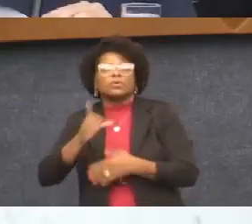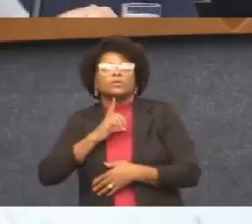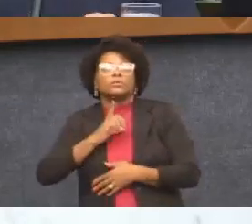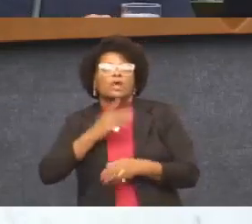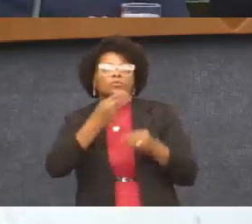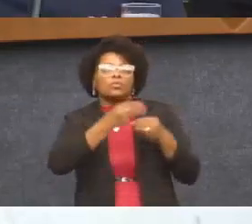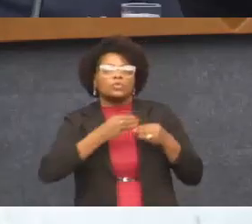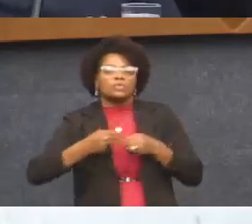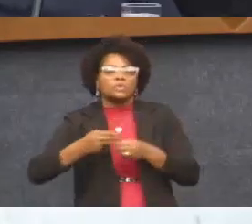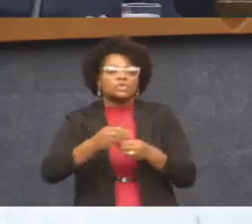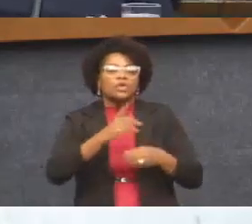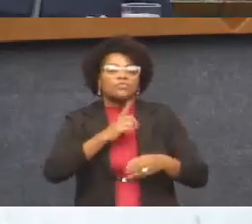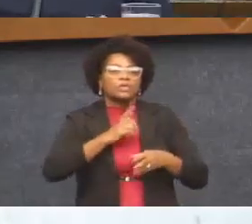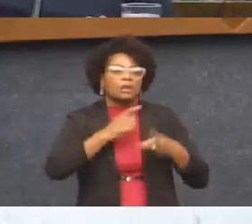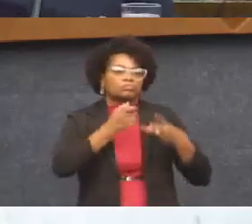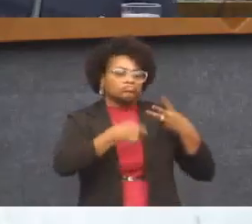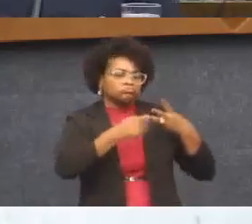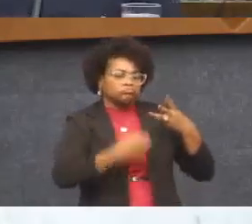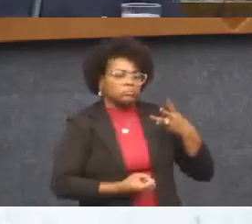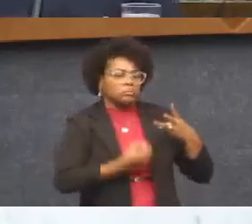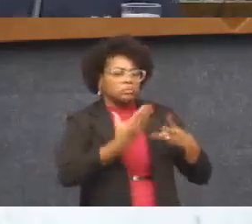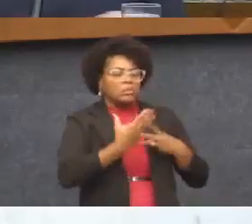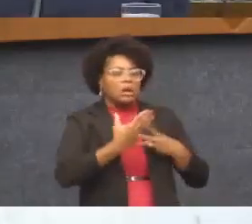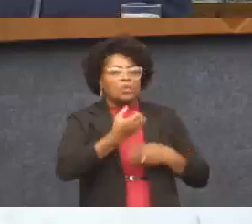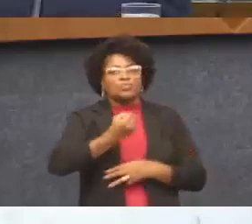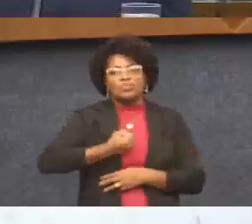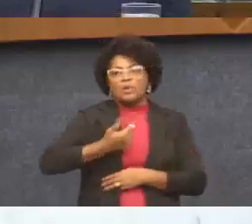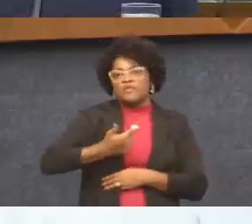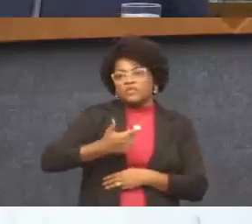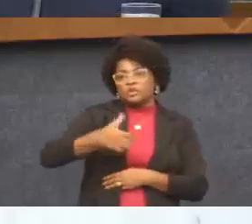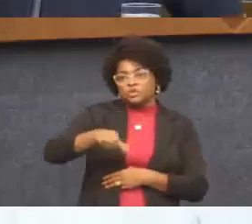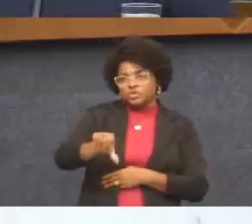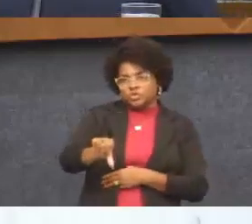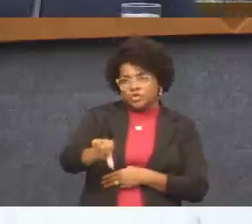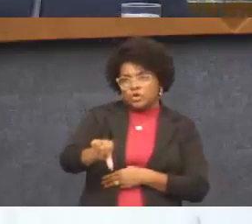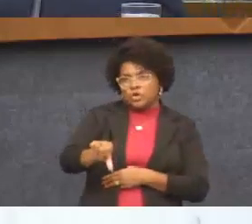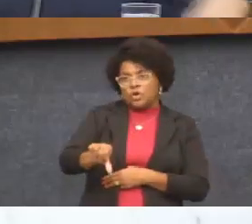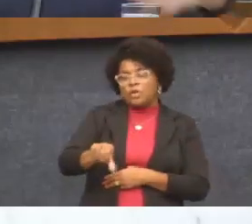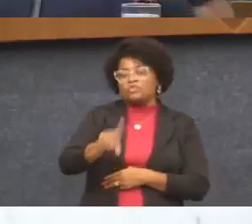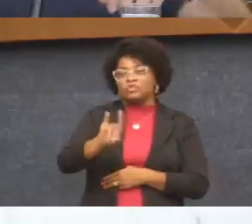Autoria, Executivo, mensagem número 29, de